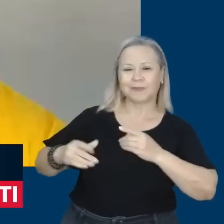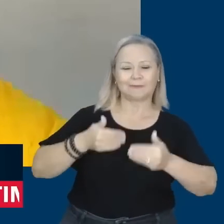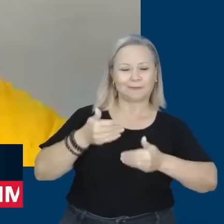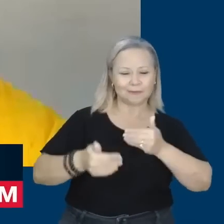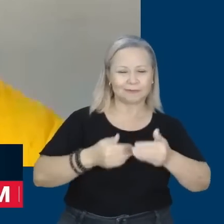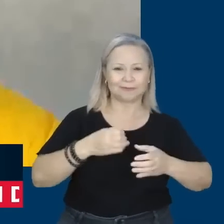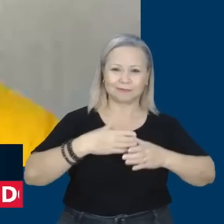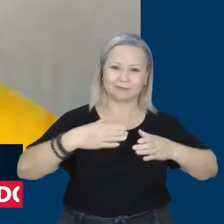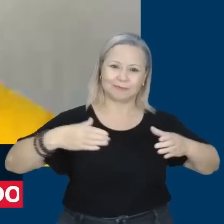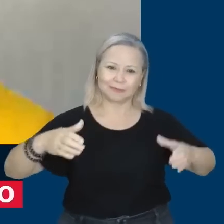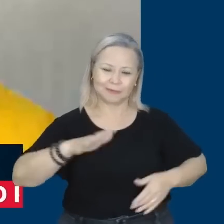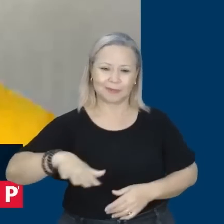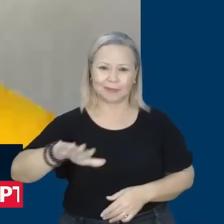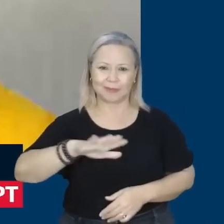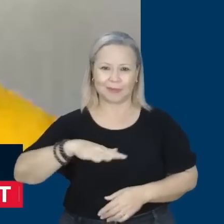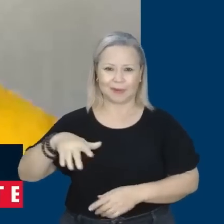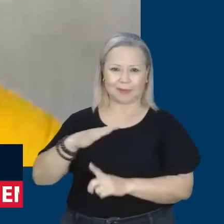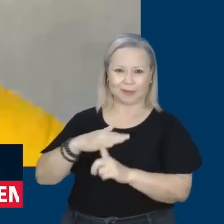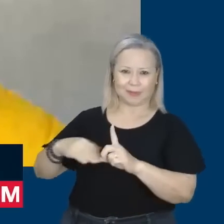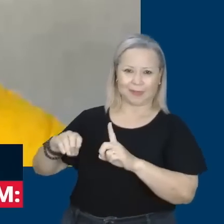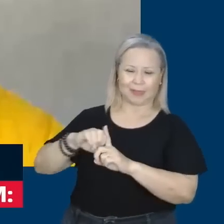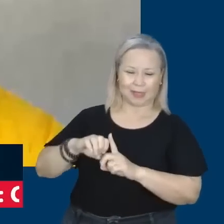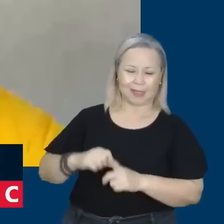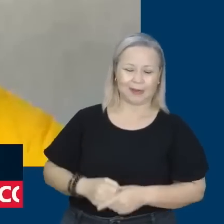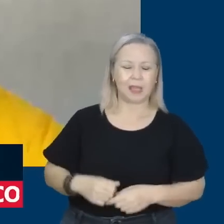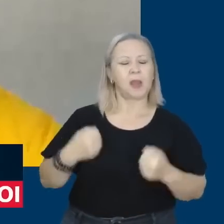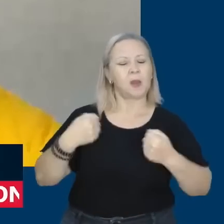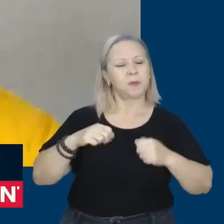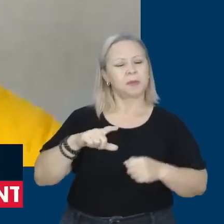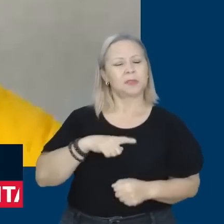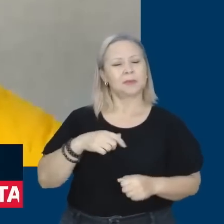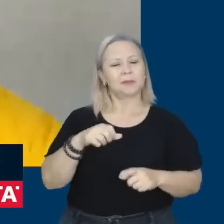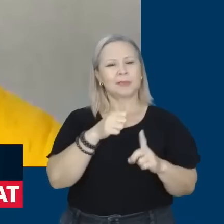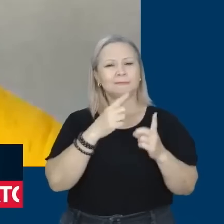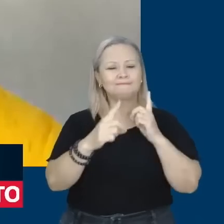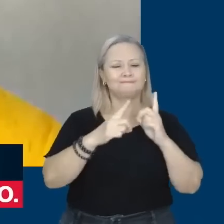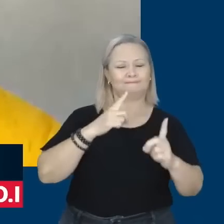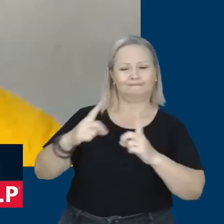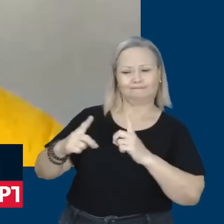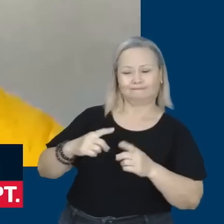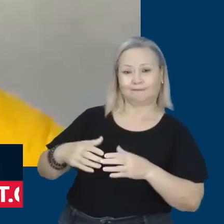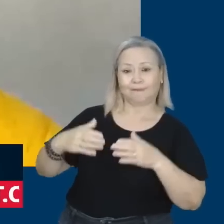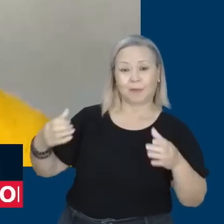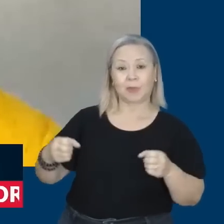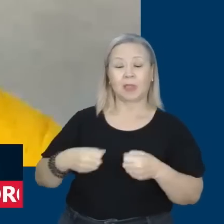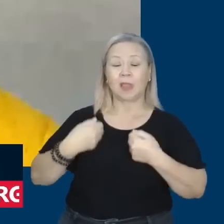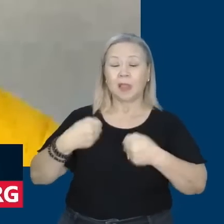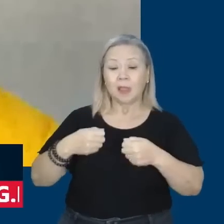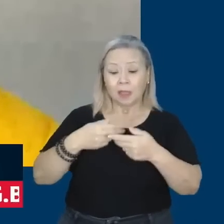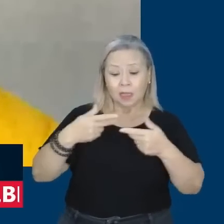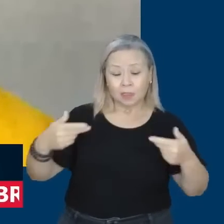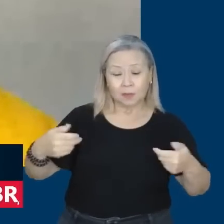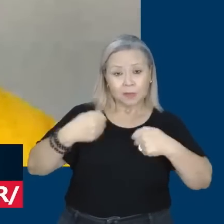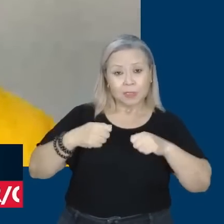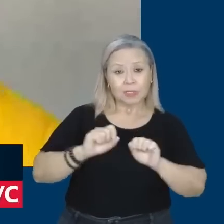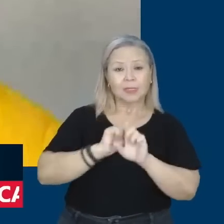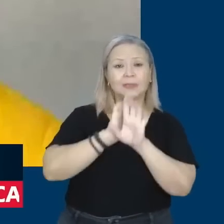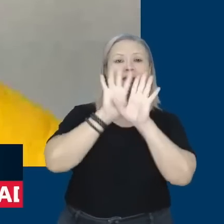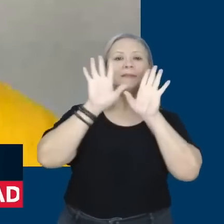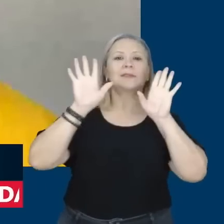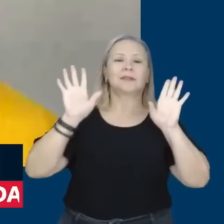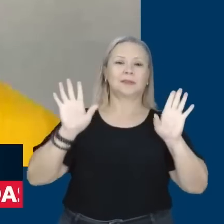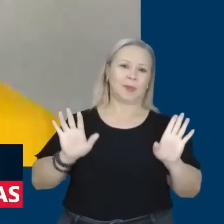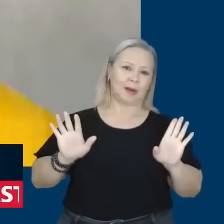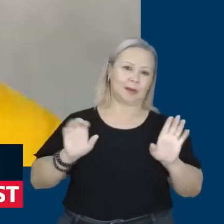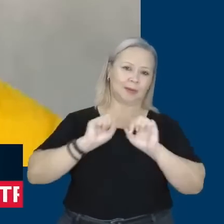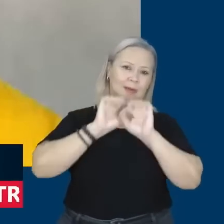sociedade. E tem que ter, Amanda, esse diálogo amplo com a sociedade. As coisas têm que ser transparentes. Não precisamos